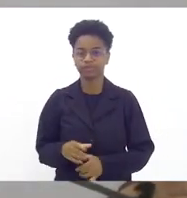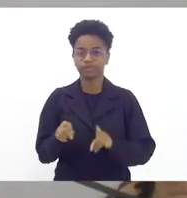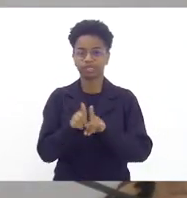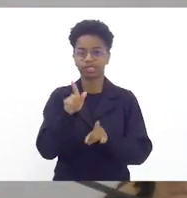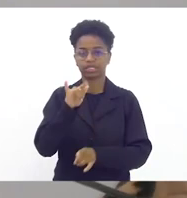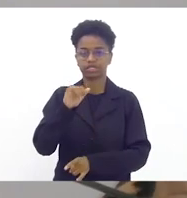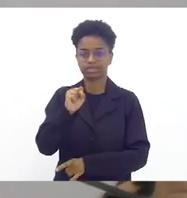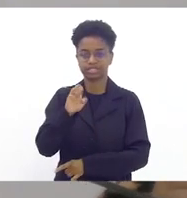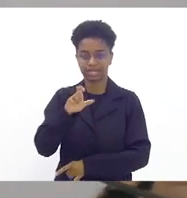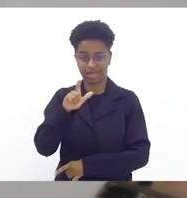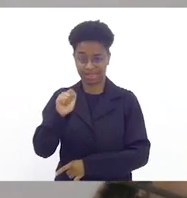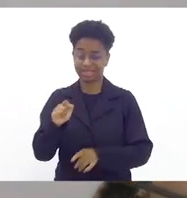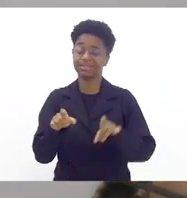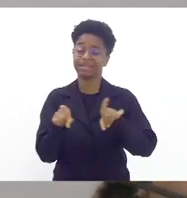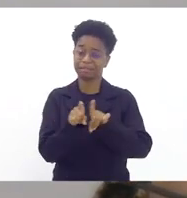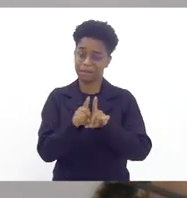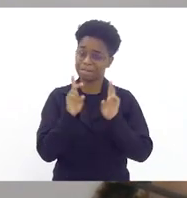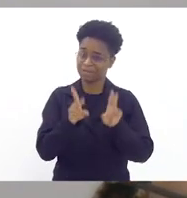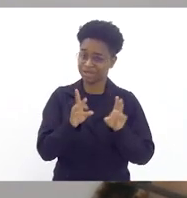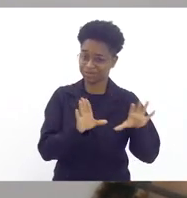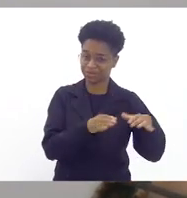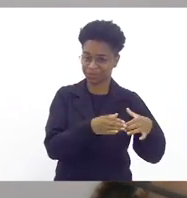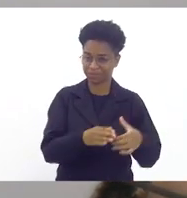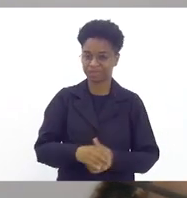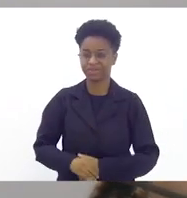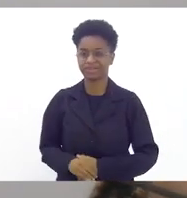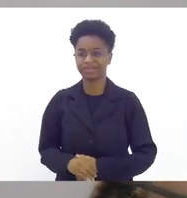Gisele Vargas, também do Rolê Carioca.